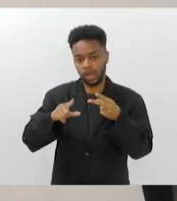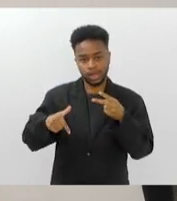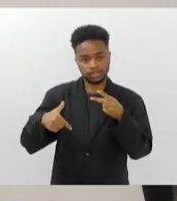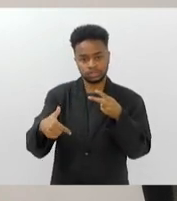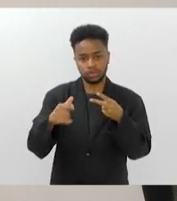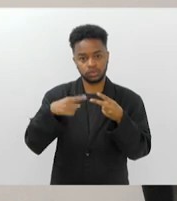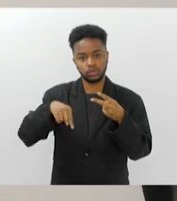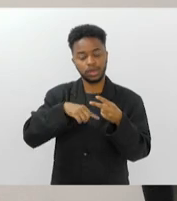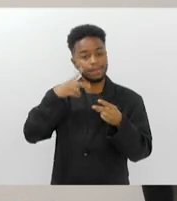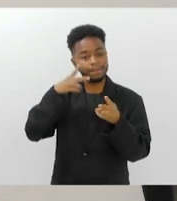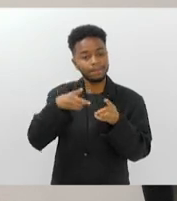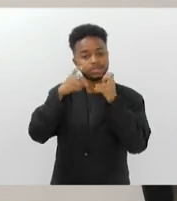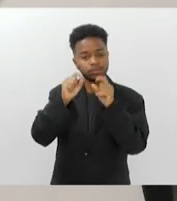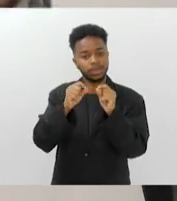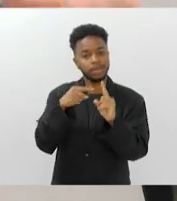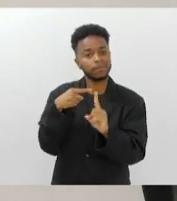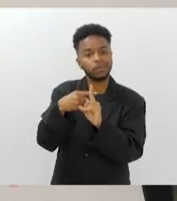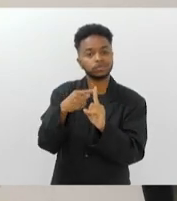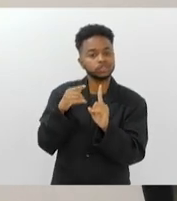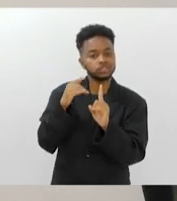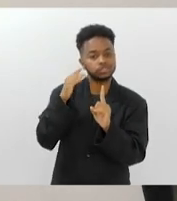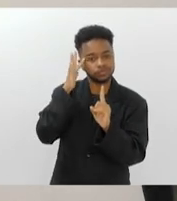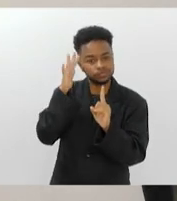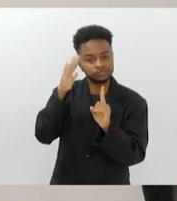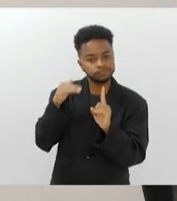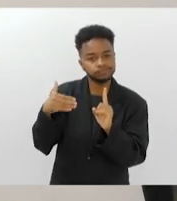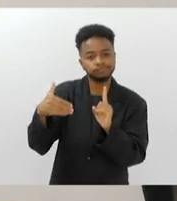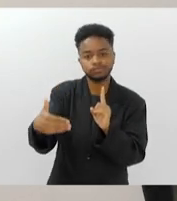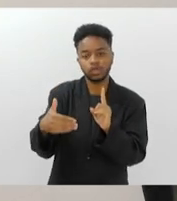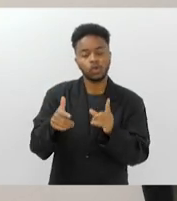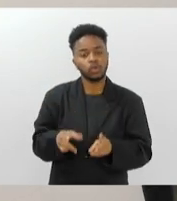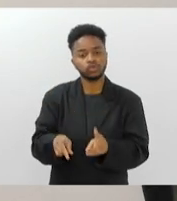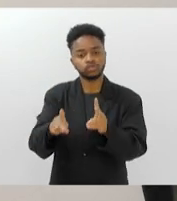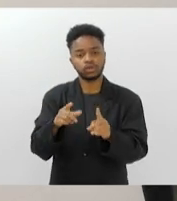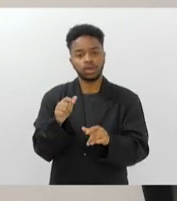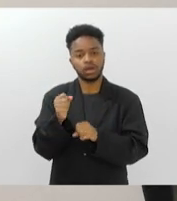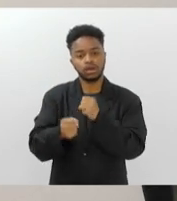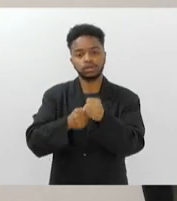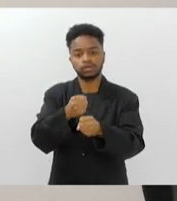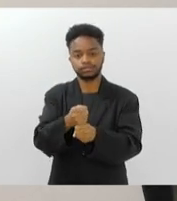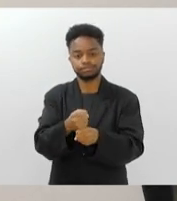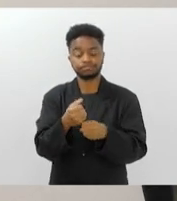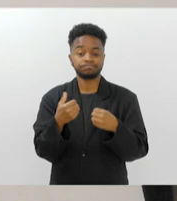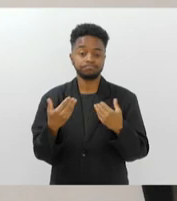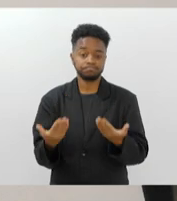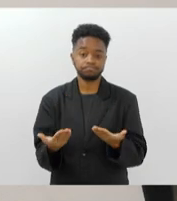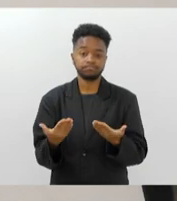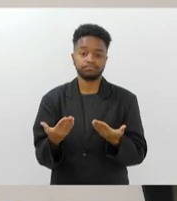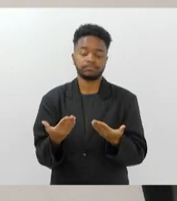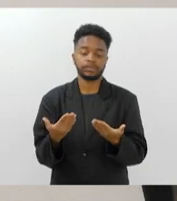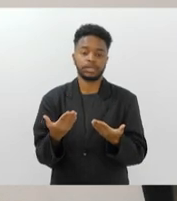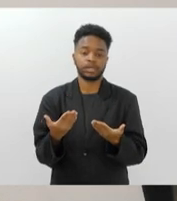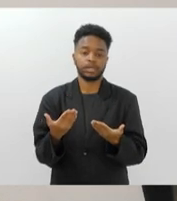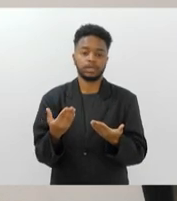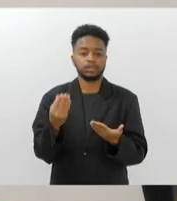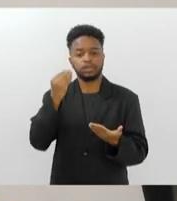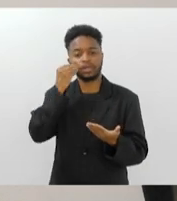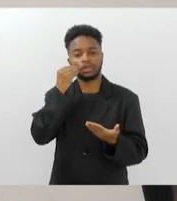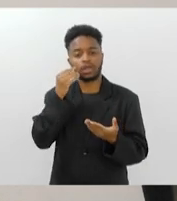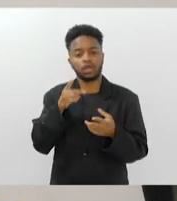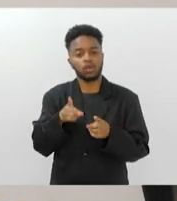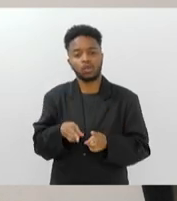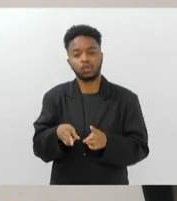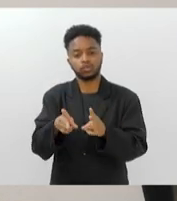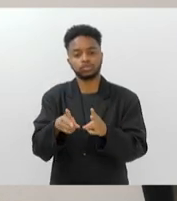como perspectiva positiva para dar continuidade nas ações do ano que vem eh pelo menos para a manutenção das